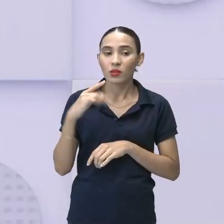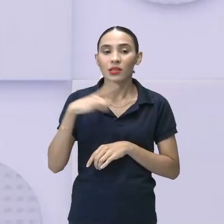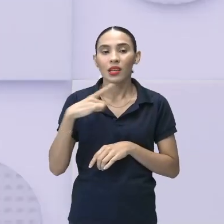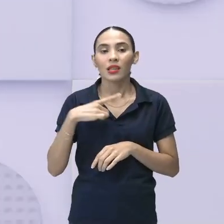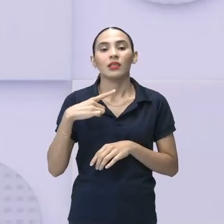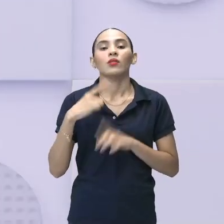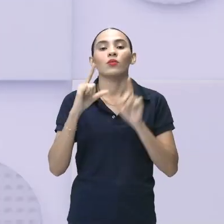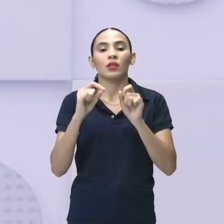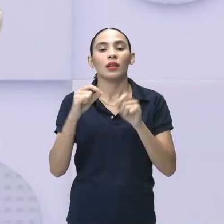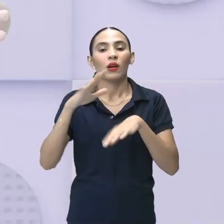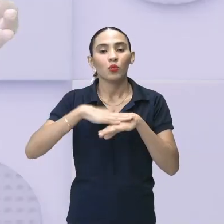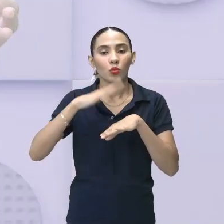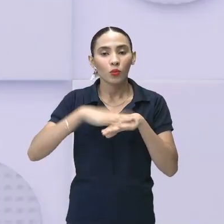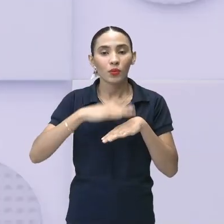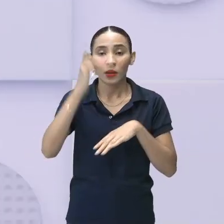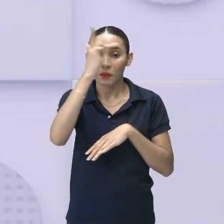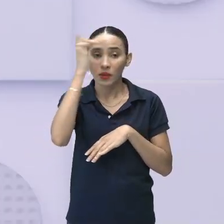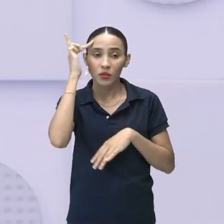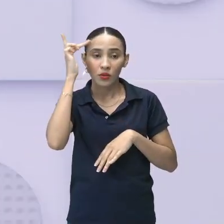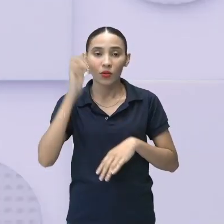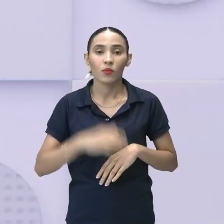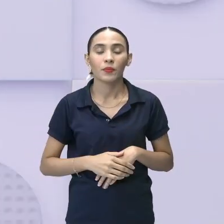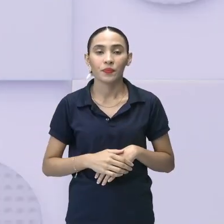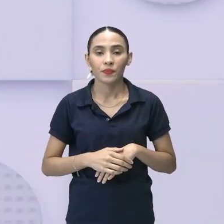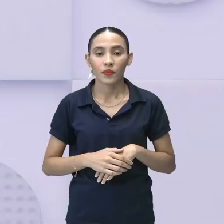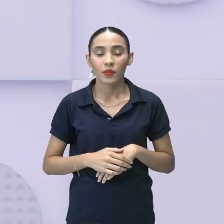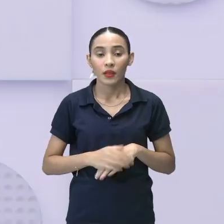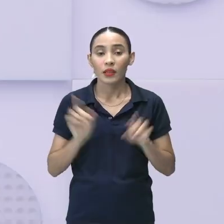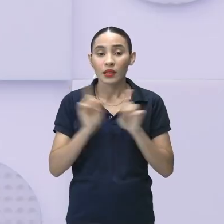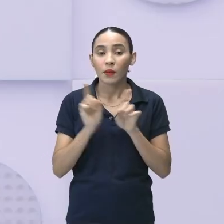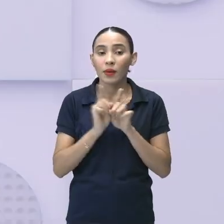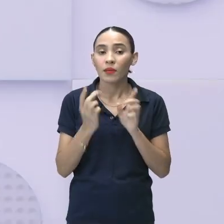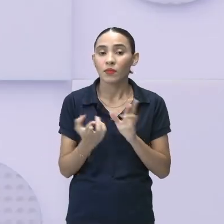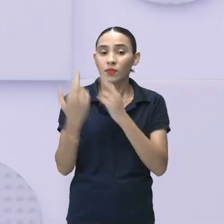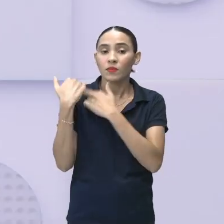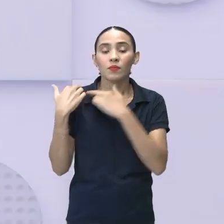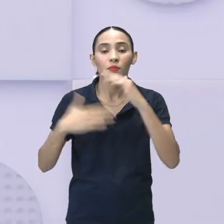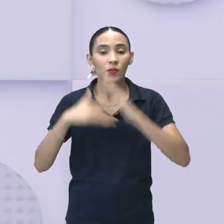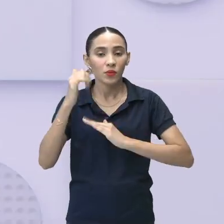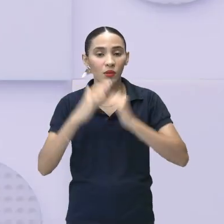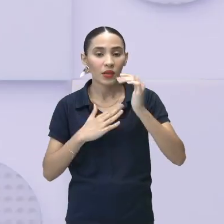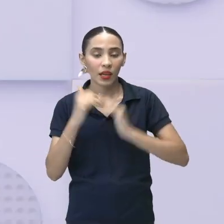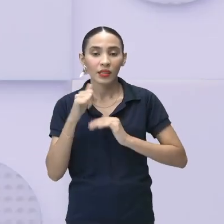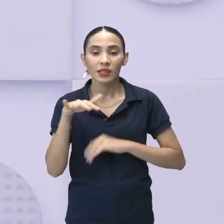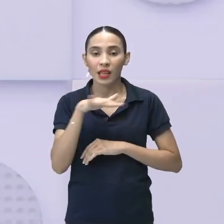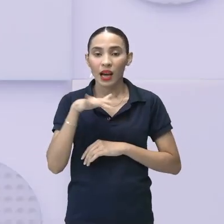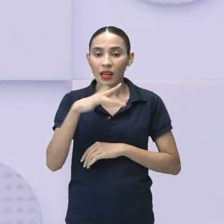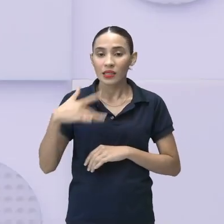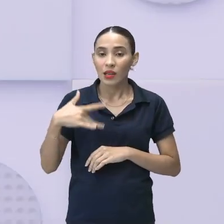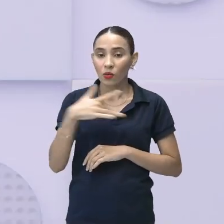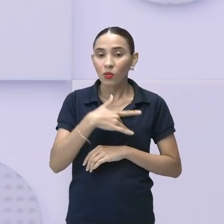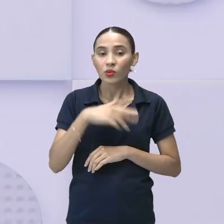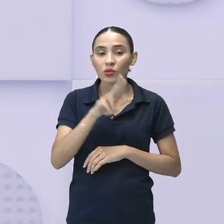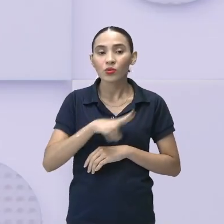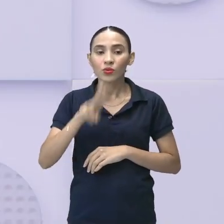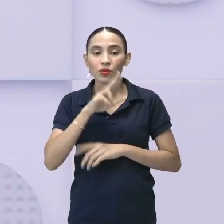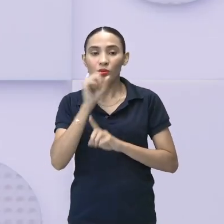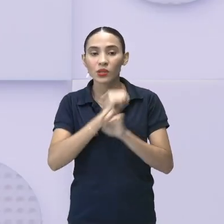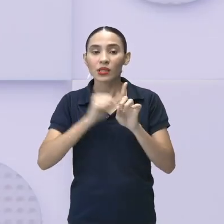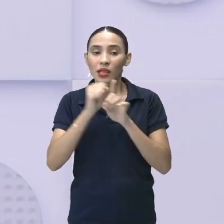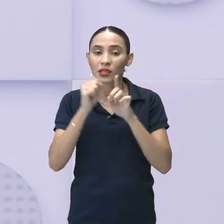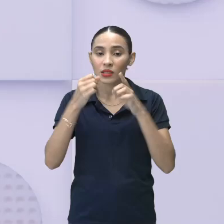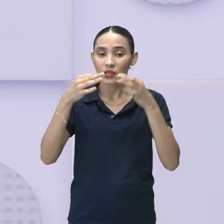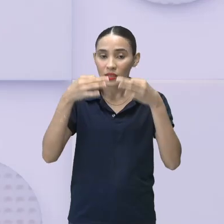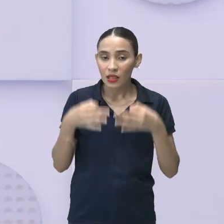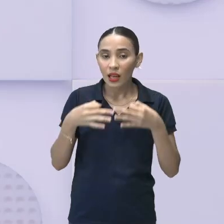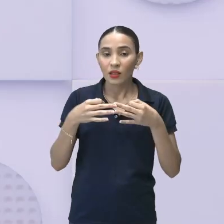que indivíduos possam escolher ou não o fim de suas vidas, né? Já há, inclusive, países que já se praticam isso. Se não me engano,